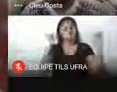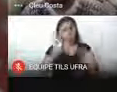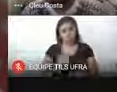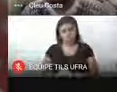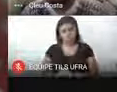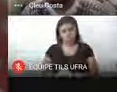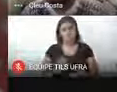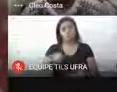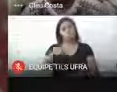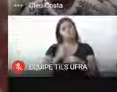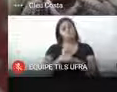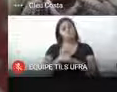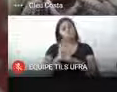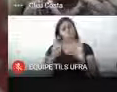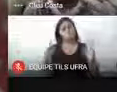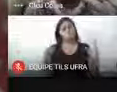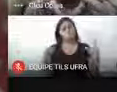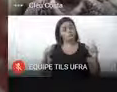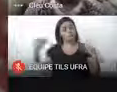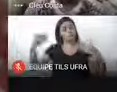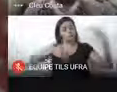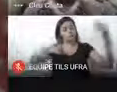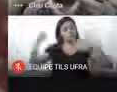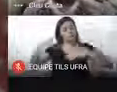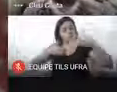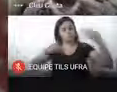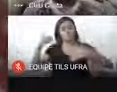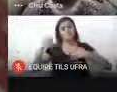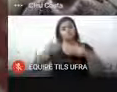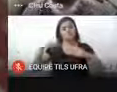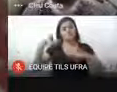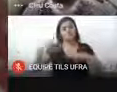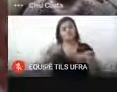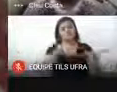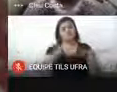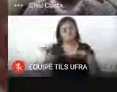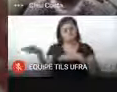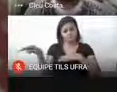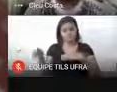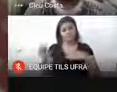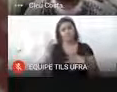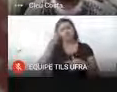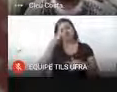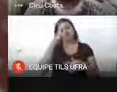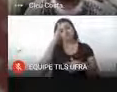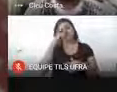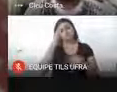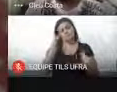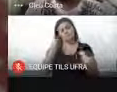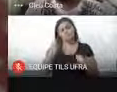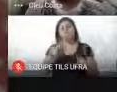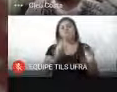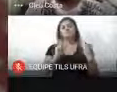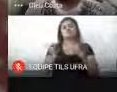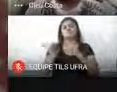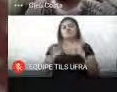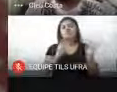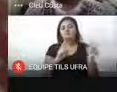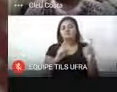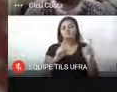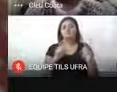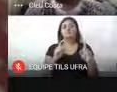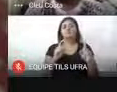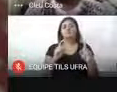Então, espero que todos estejam aqui na próxima semana, na próxima quarta-feira, para a gente discutir visibilidade,